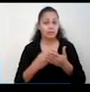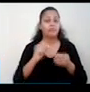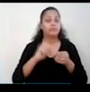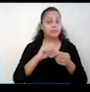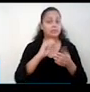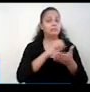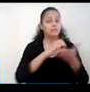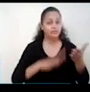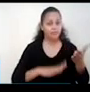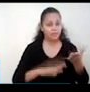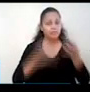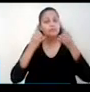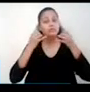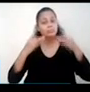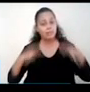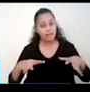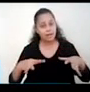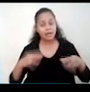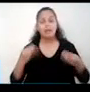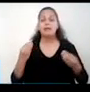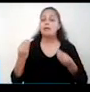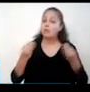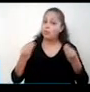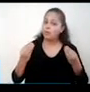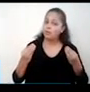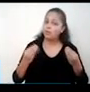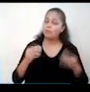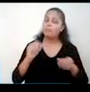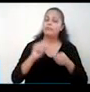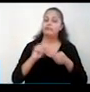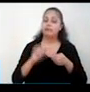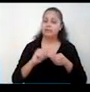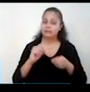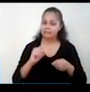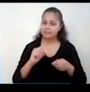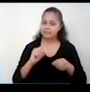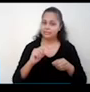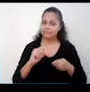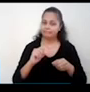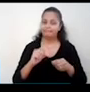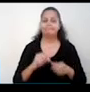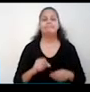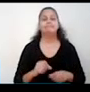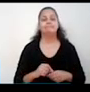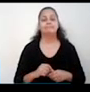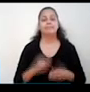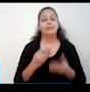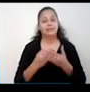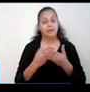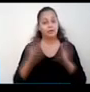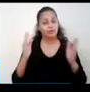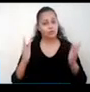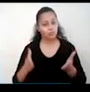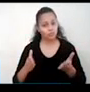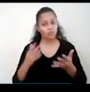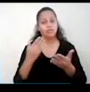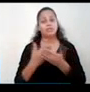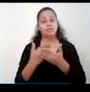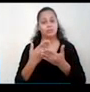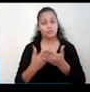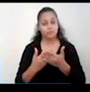essa atividade. Vou explicar para vocês como a gente pode fazer para resolvê-la. Então é isso. Na aula de hoje nós estudamos